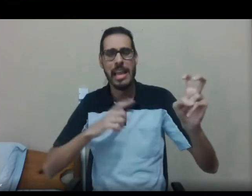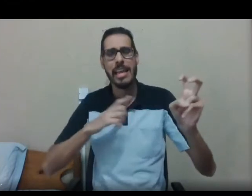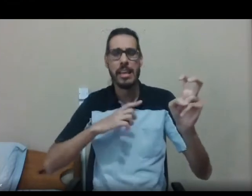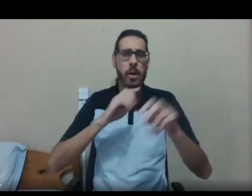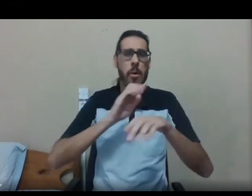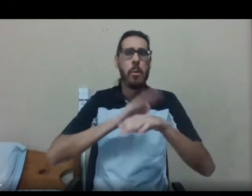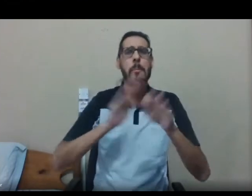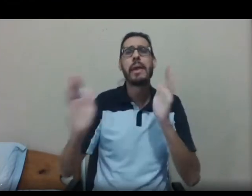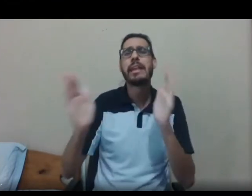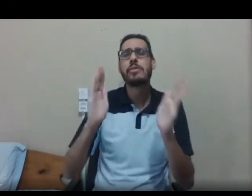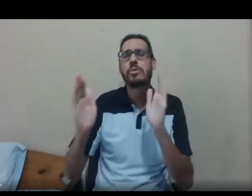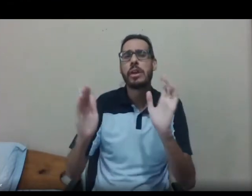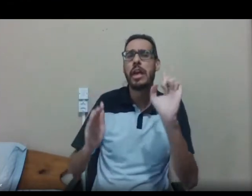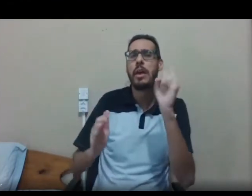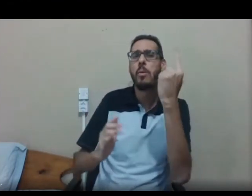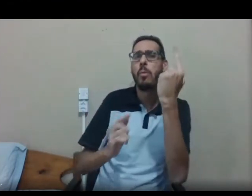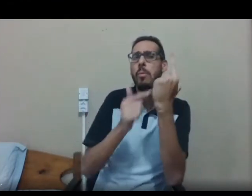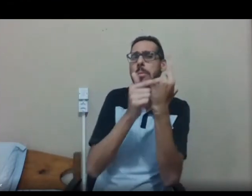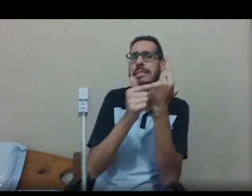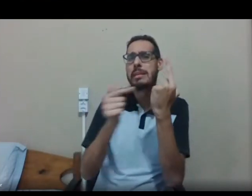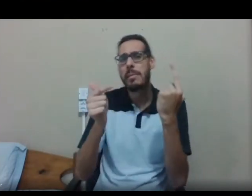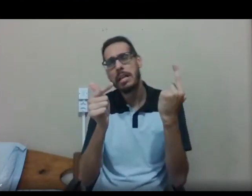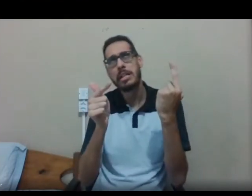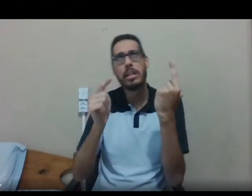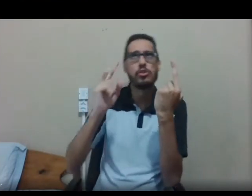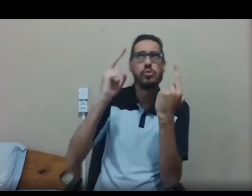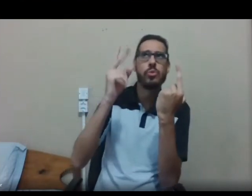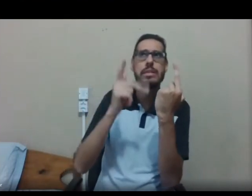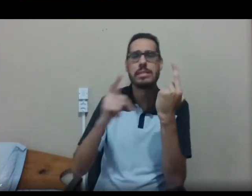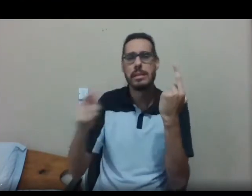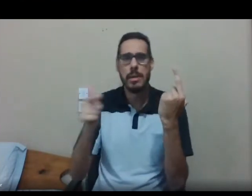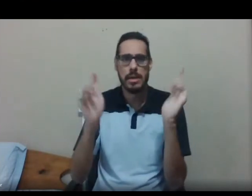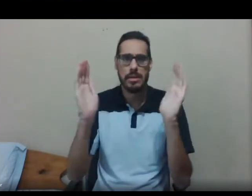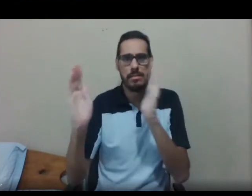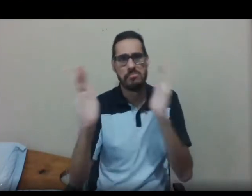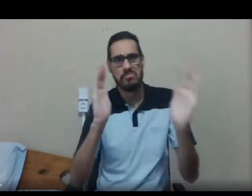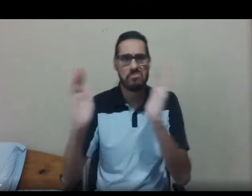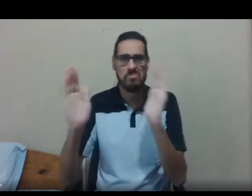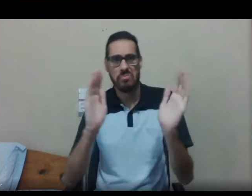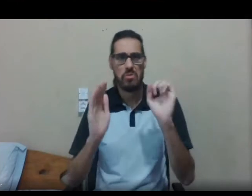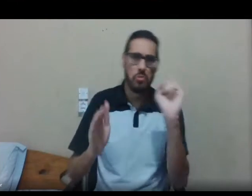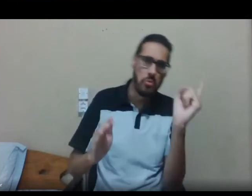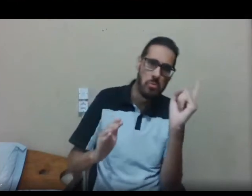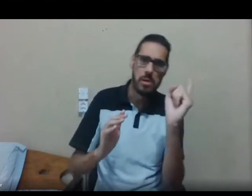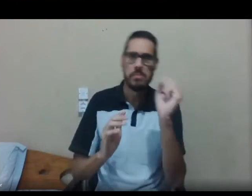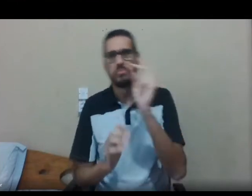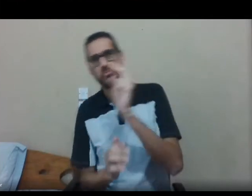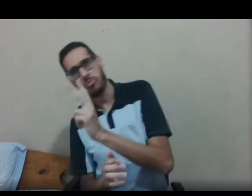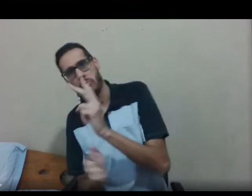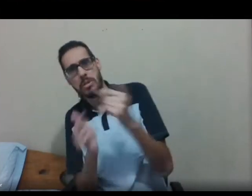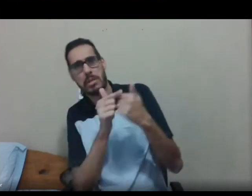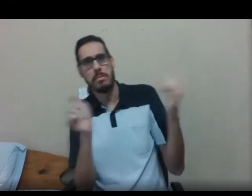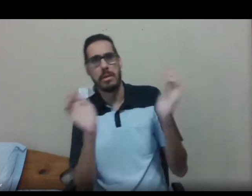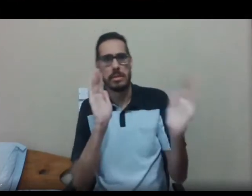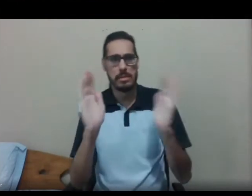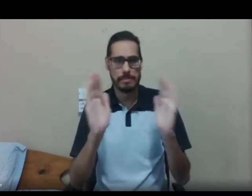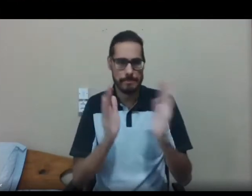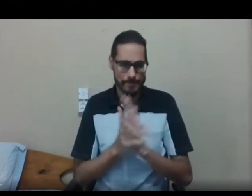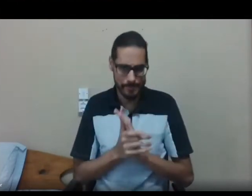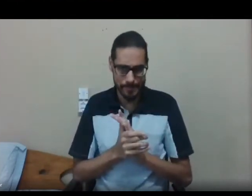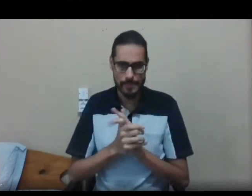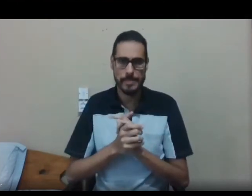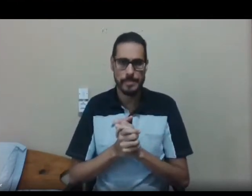o seguinte, que quando a gente está planejando uma atividade curricular, essa visão mais oriental,